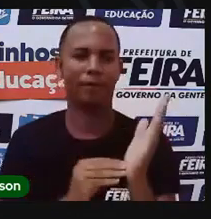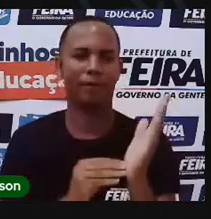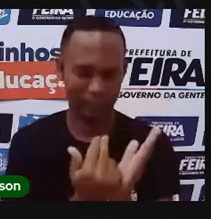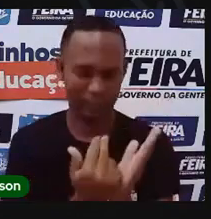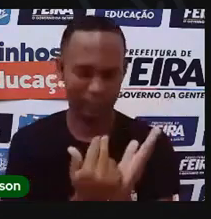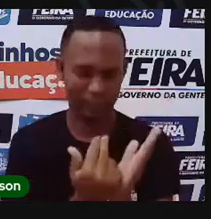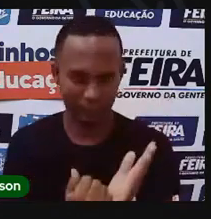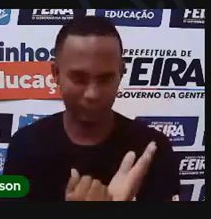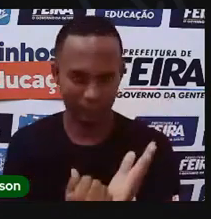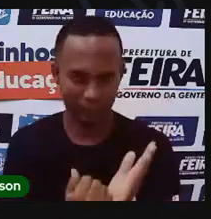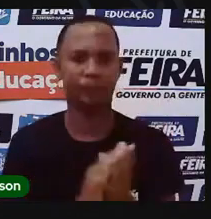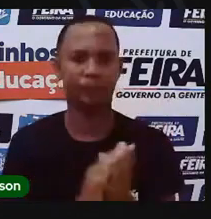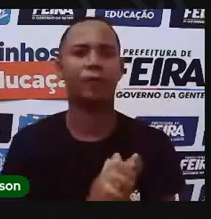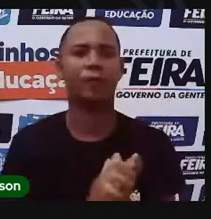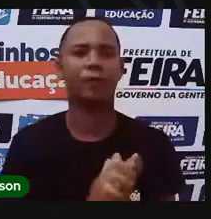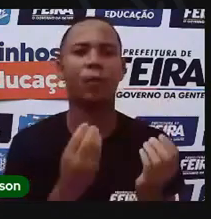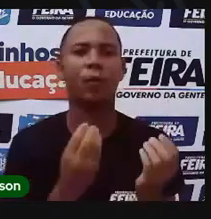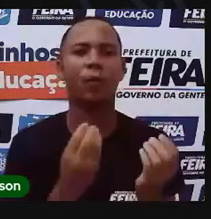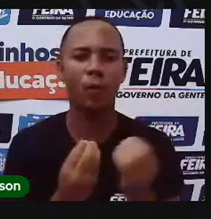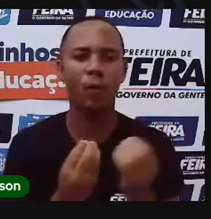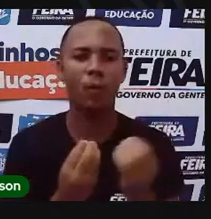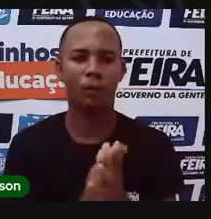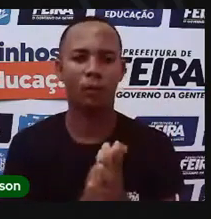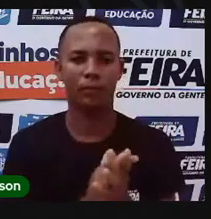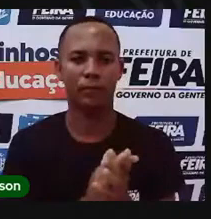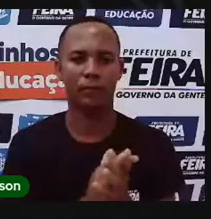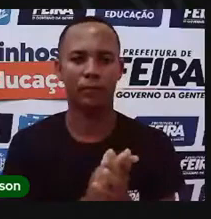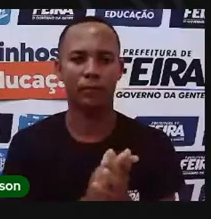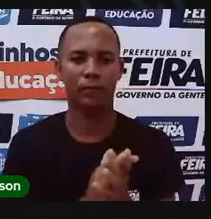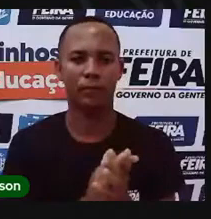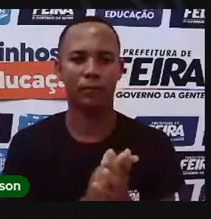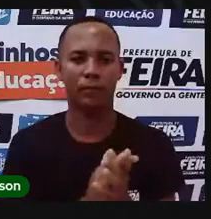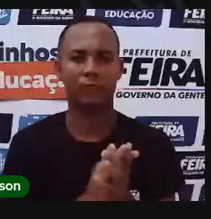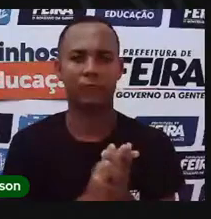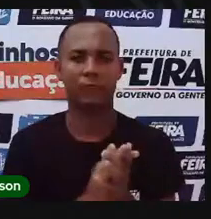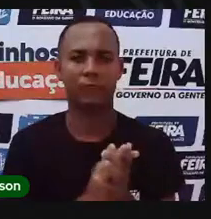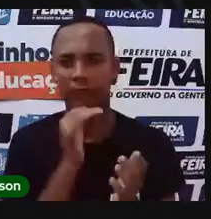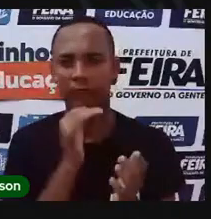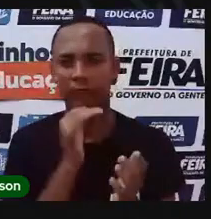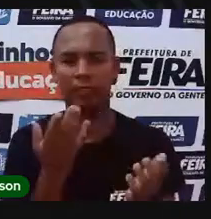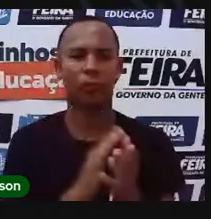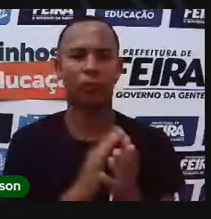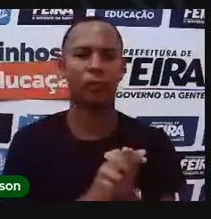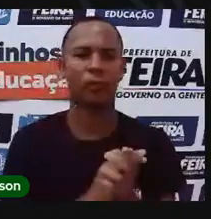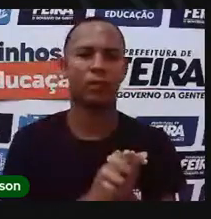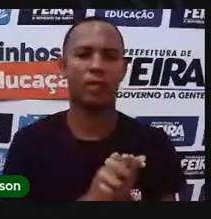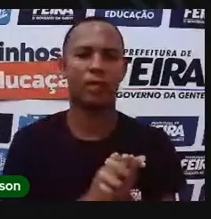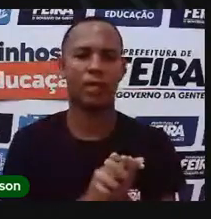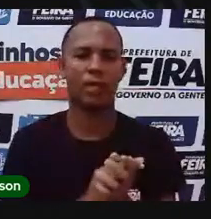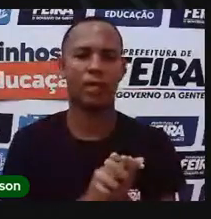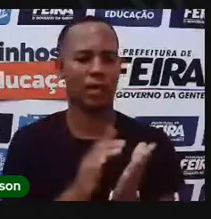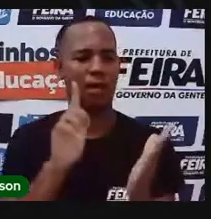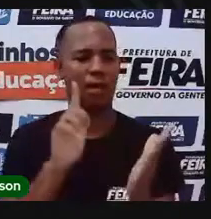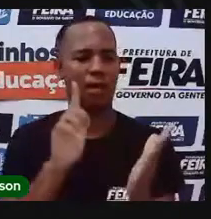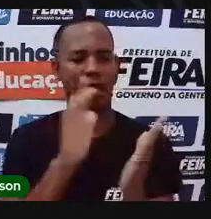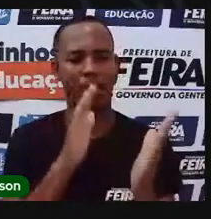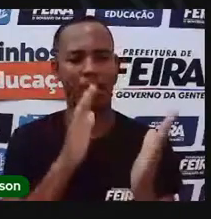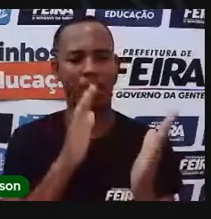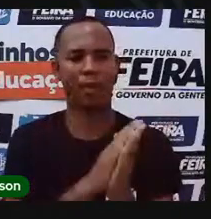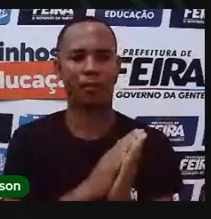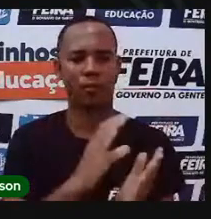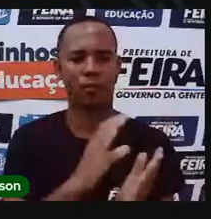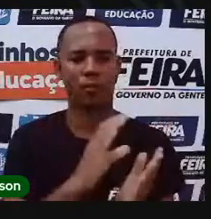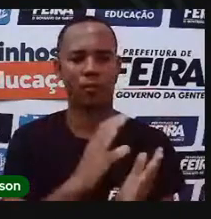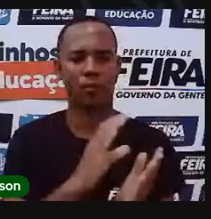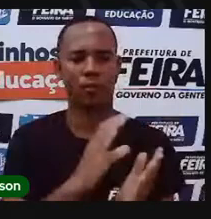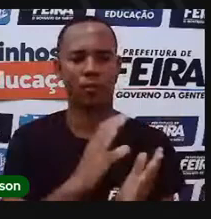imagem. Essa xilogravura é uma característica, né, das capas de cordel, e que a gente sabe que o